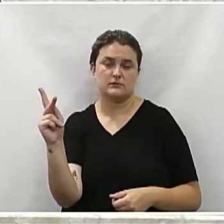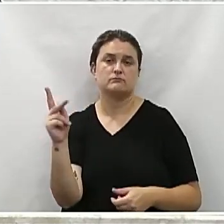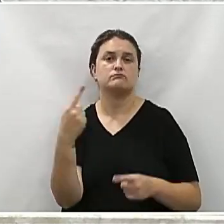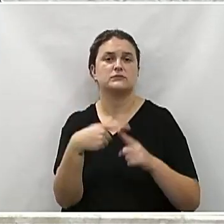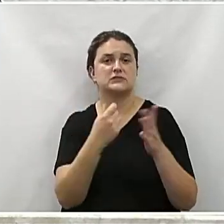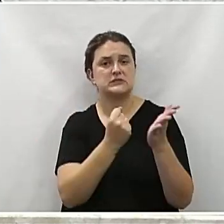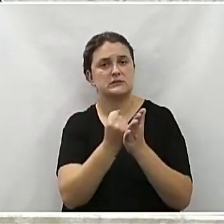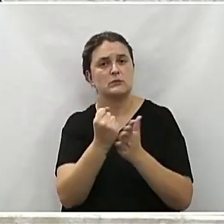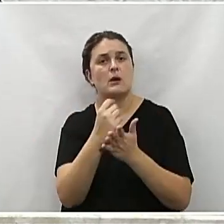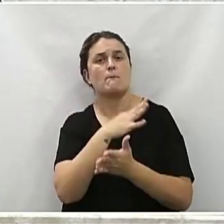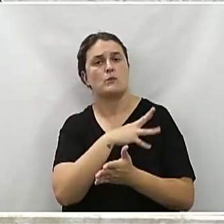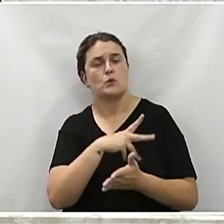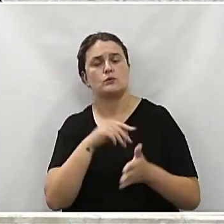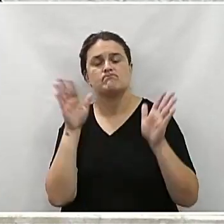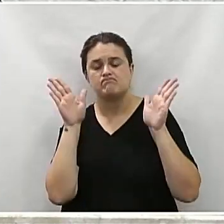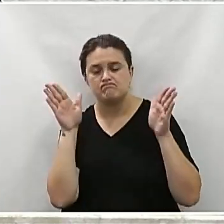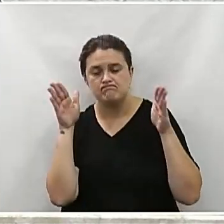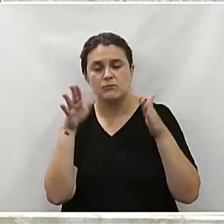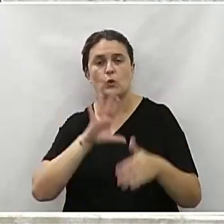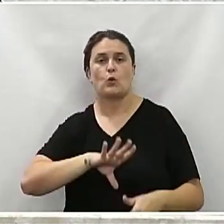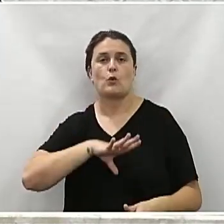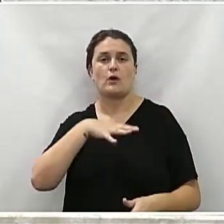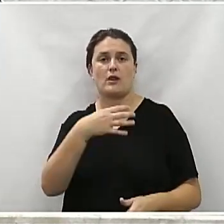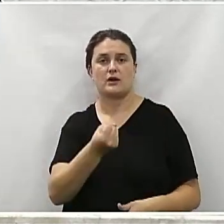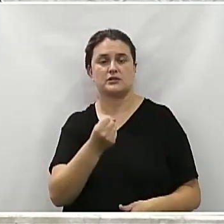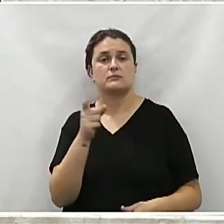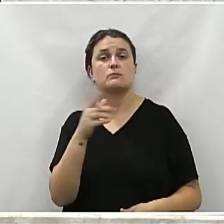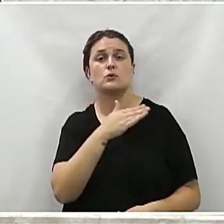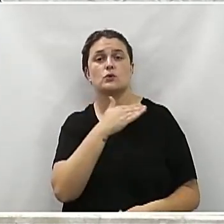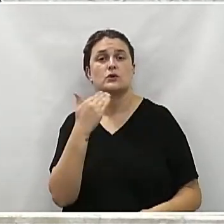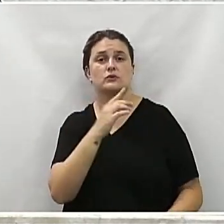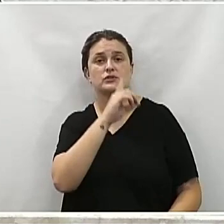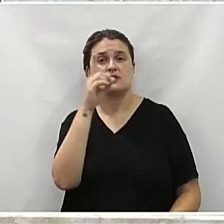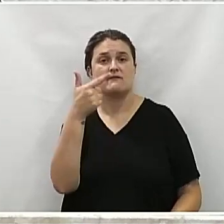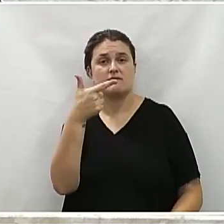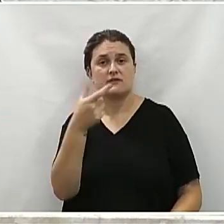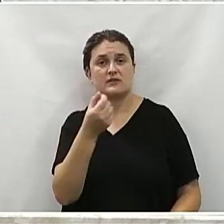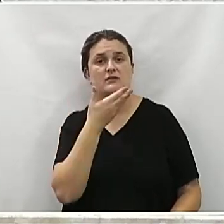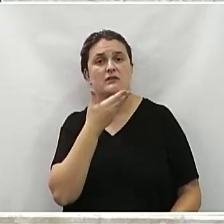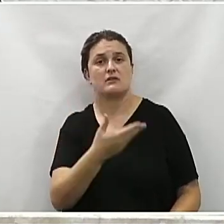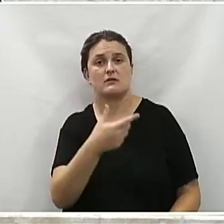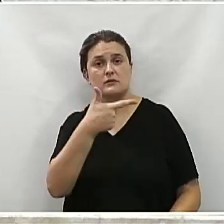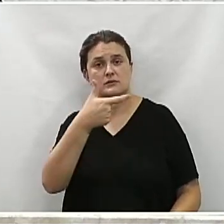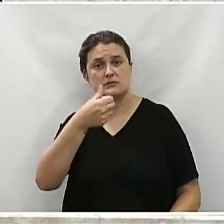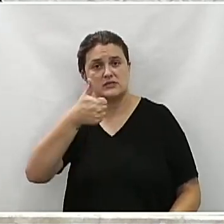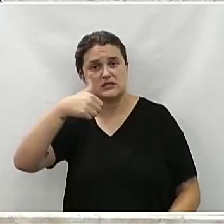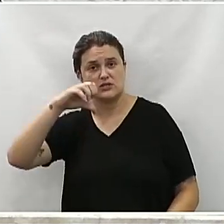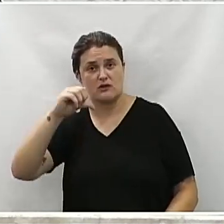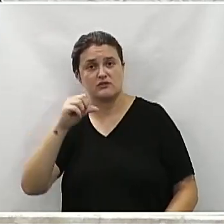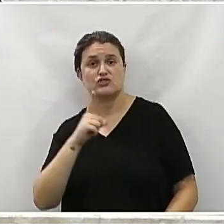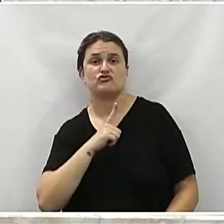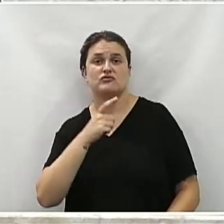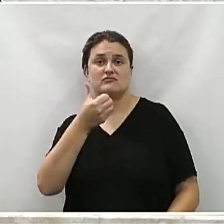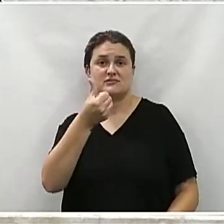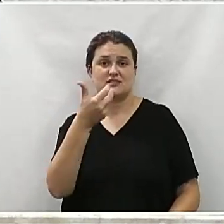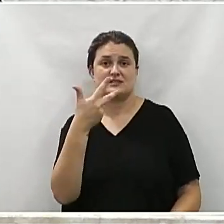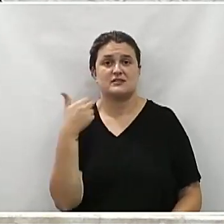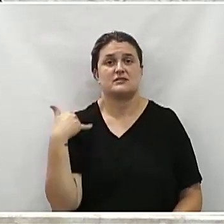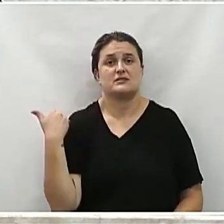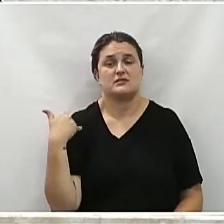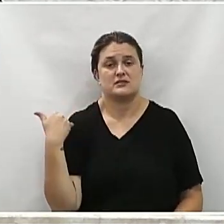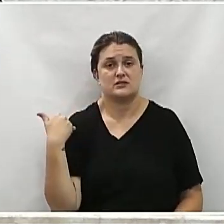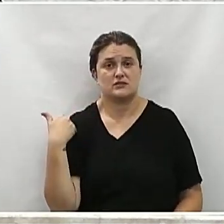como símbolo de amor, dedicação e coragem. Ele faleceu em 20 de dezembro de 2019, aos 63 anos,